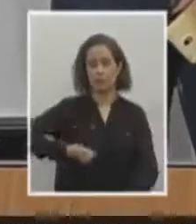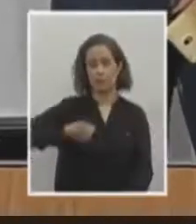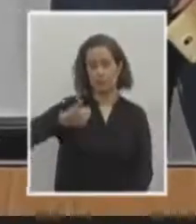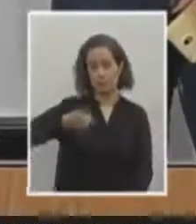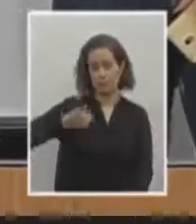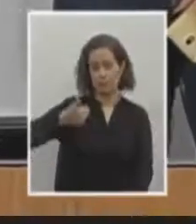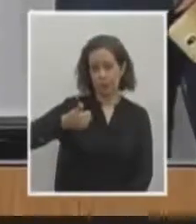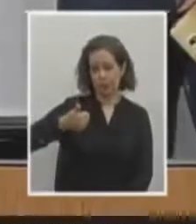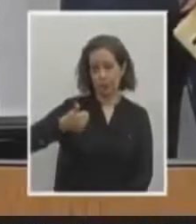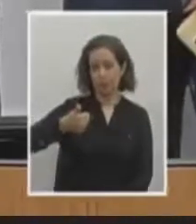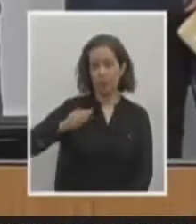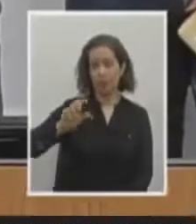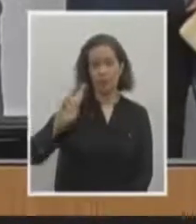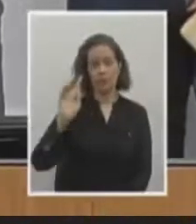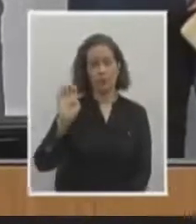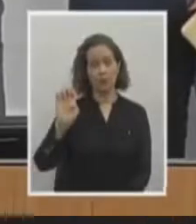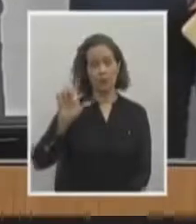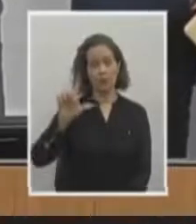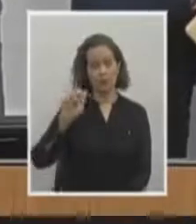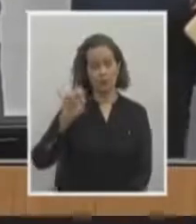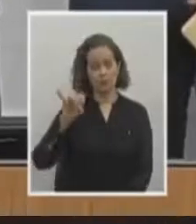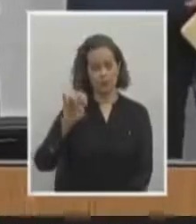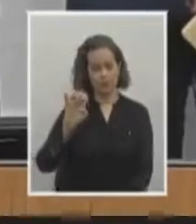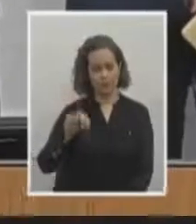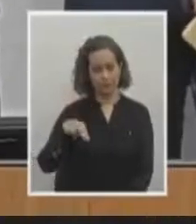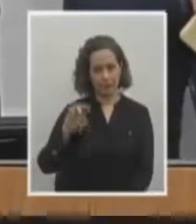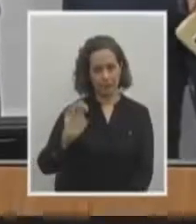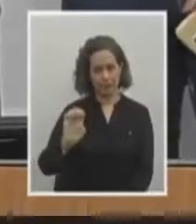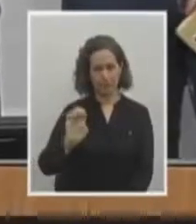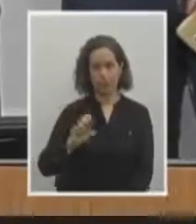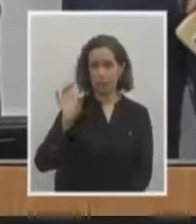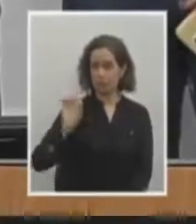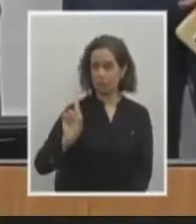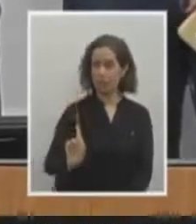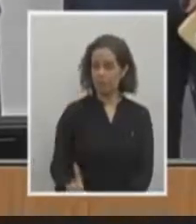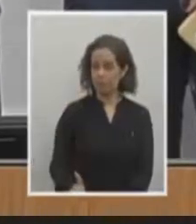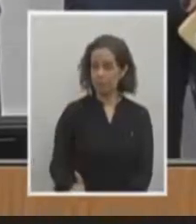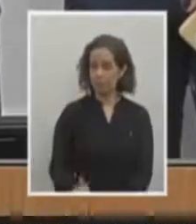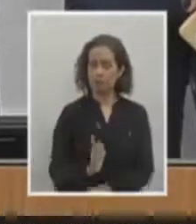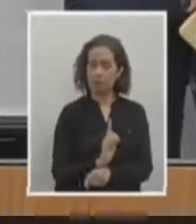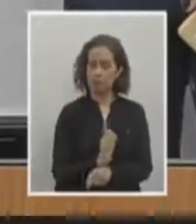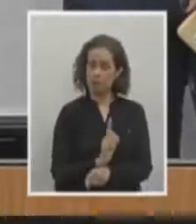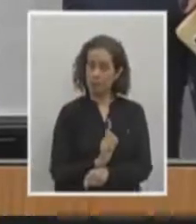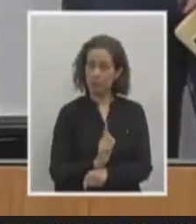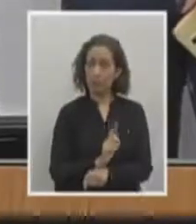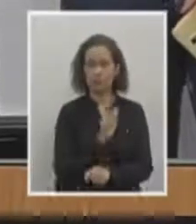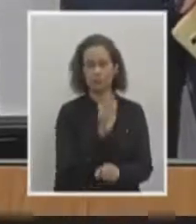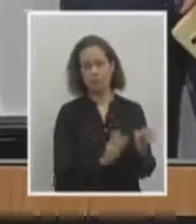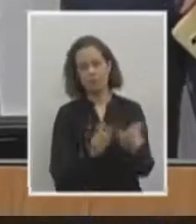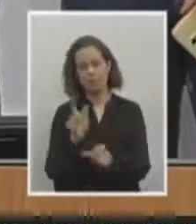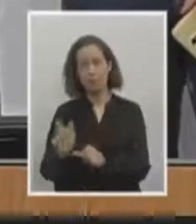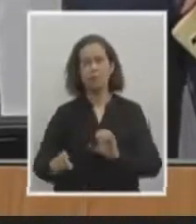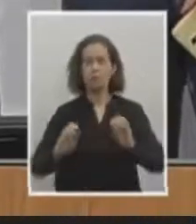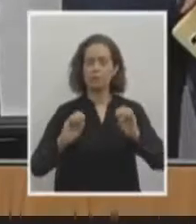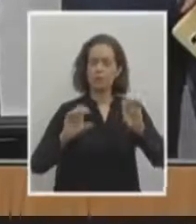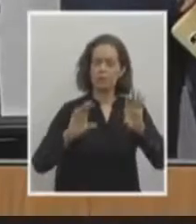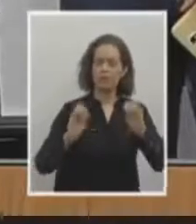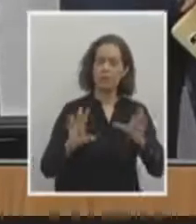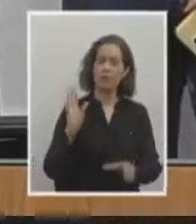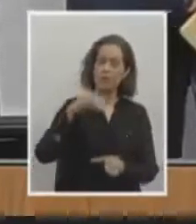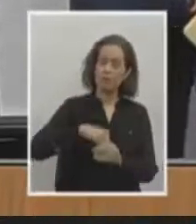palavra para Elaine de Matos, que é diretora de Gestão de Pessoas do Sistema Educacional na Secretaria de Estado